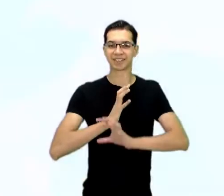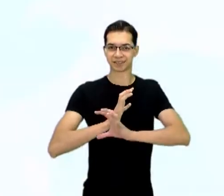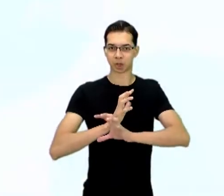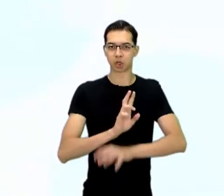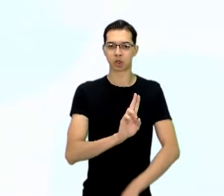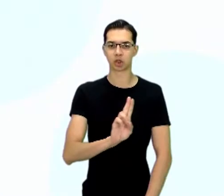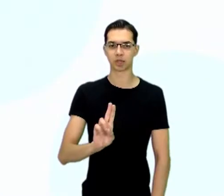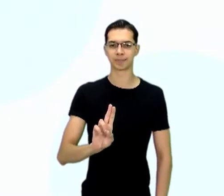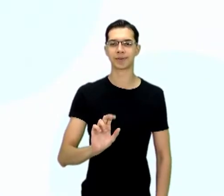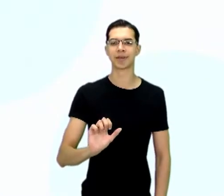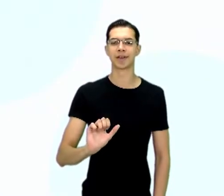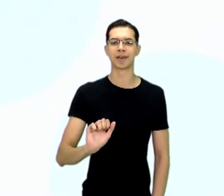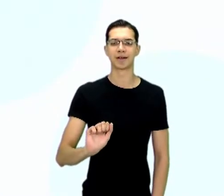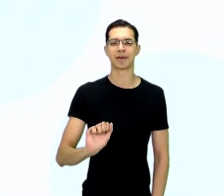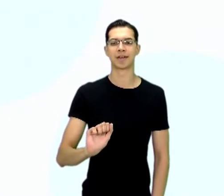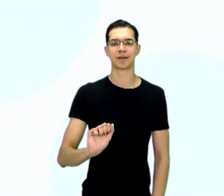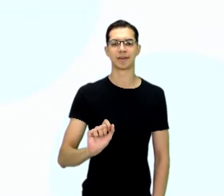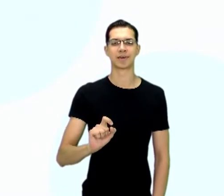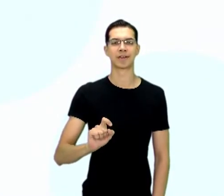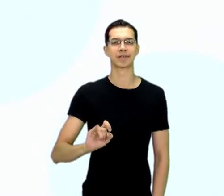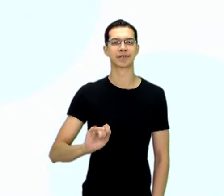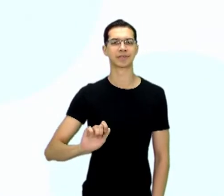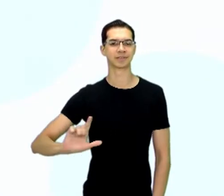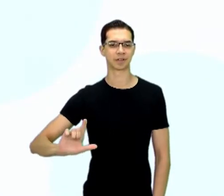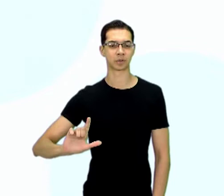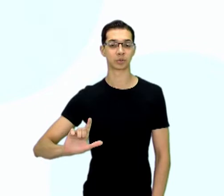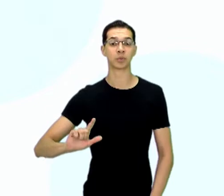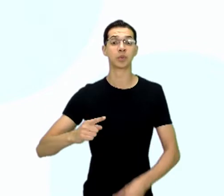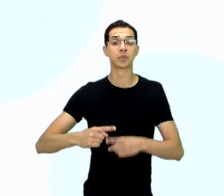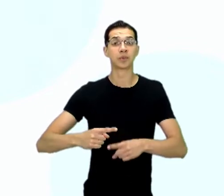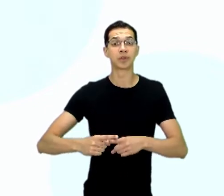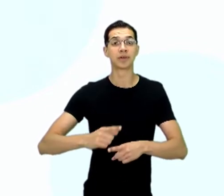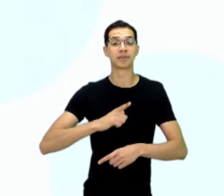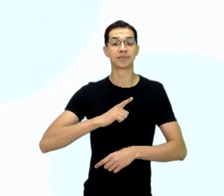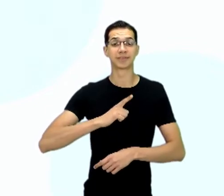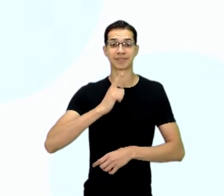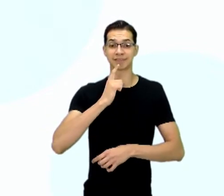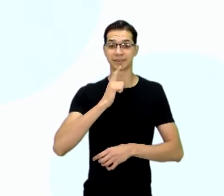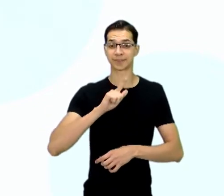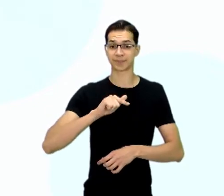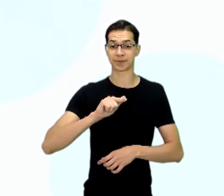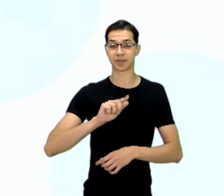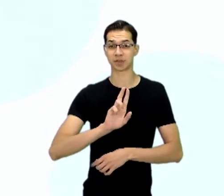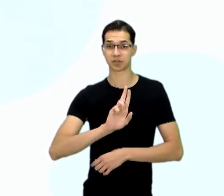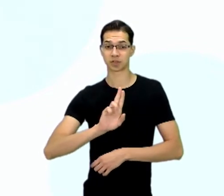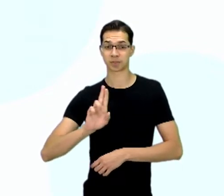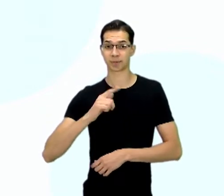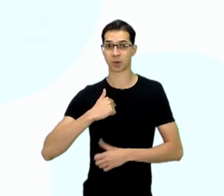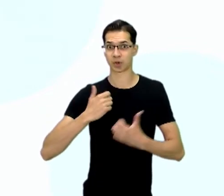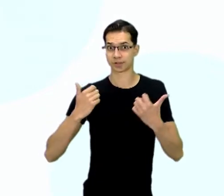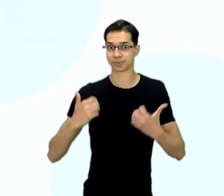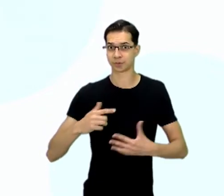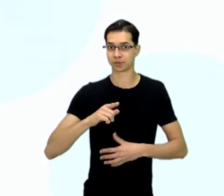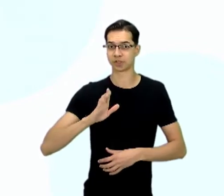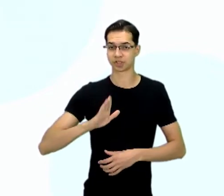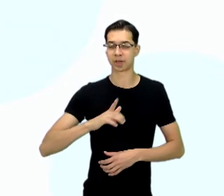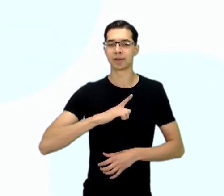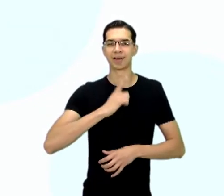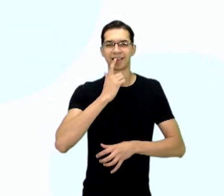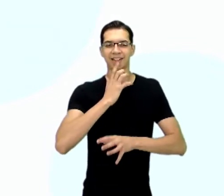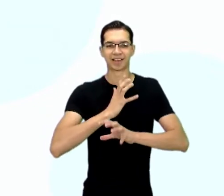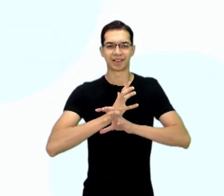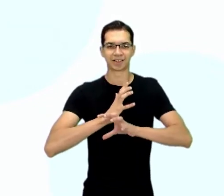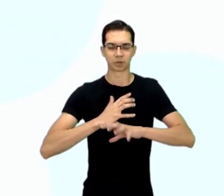axial, ou seja, os ossos que protegem os órgãos vitais, como esses que eu relacionei para vocês. Então, os ossos